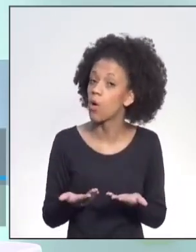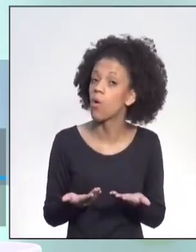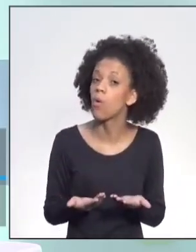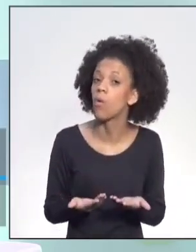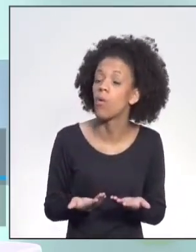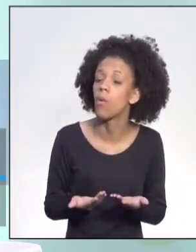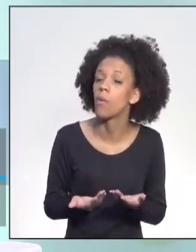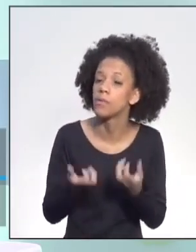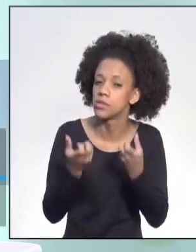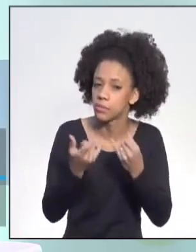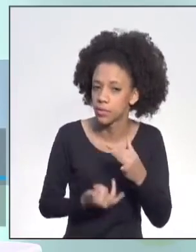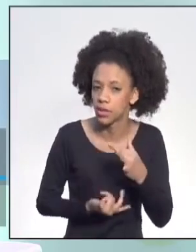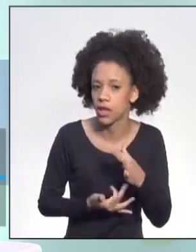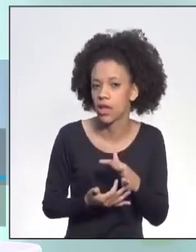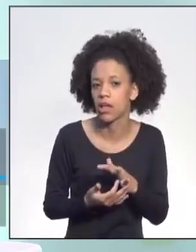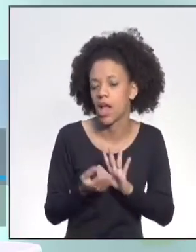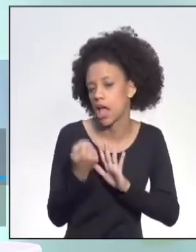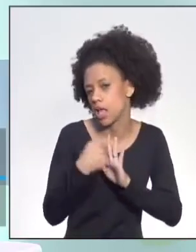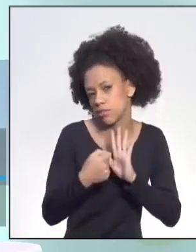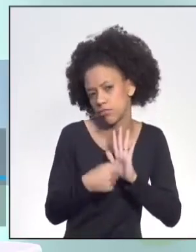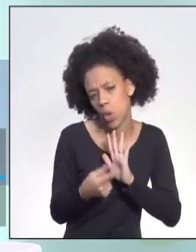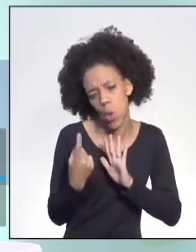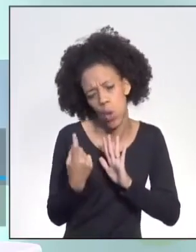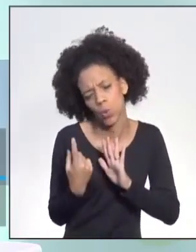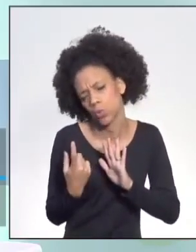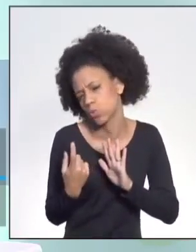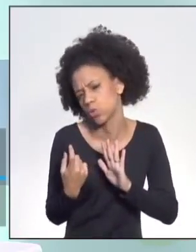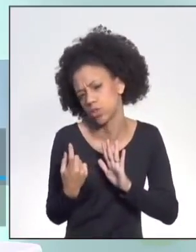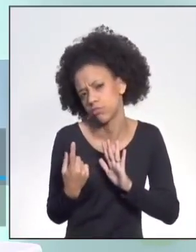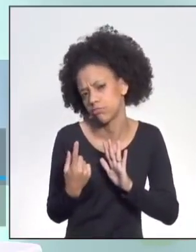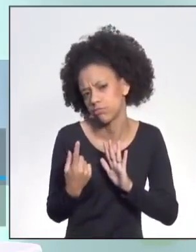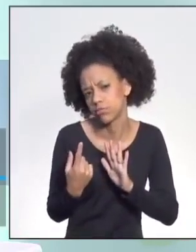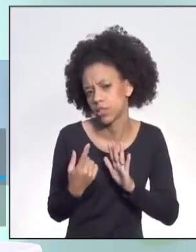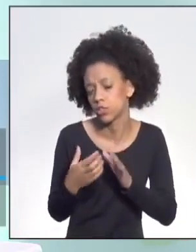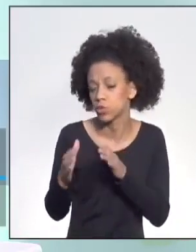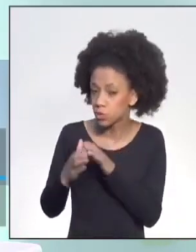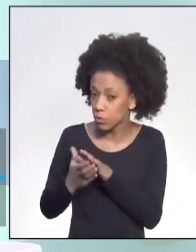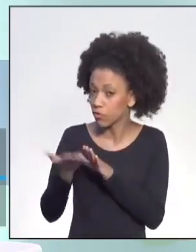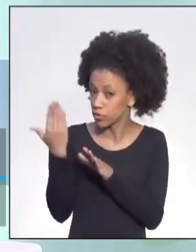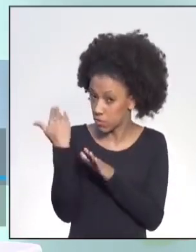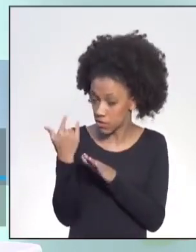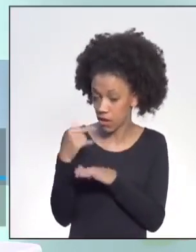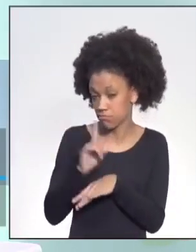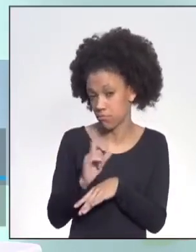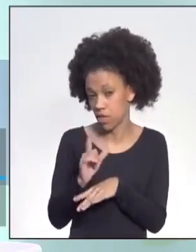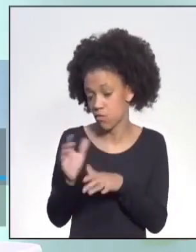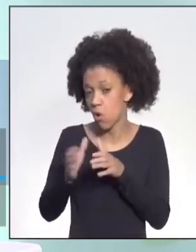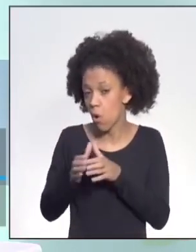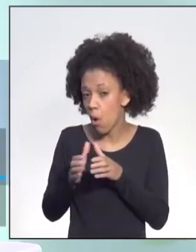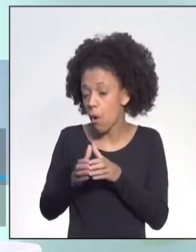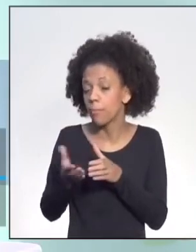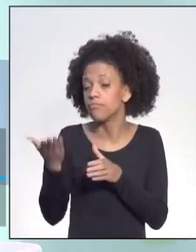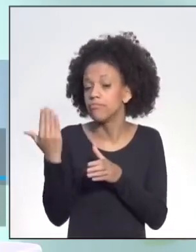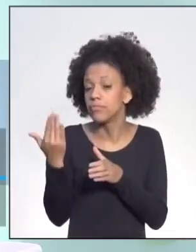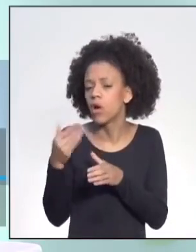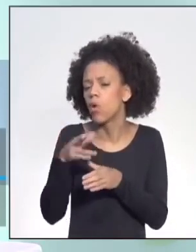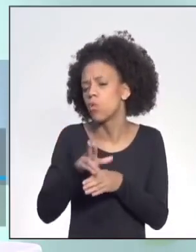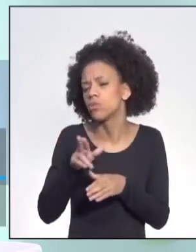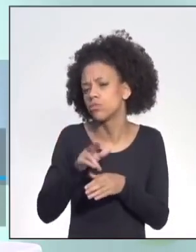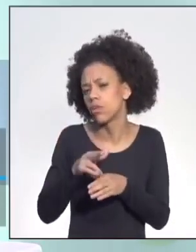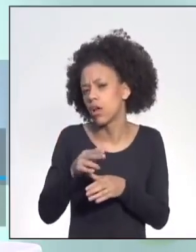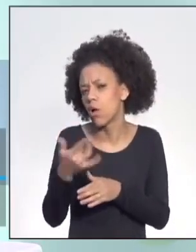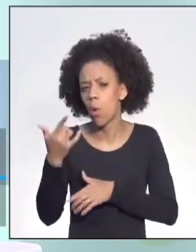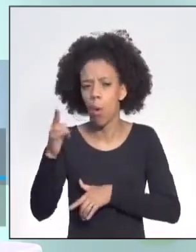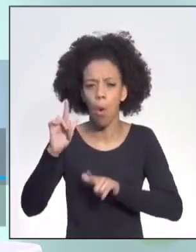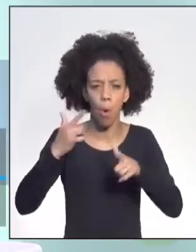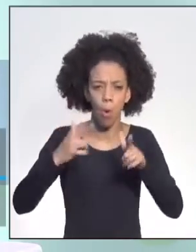aula, a escrita não foi a única forma de registro dos povos antigos. Os povos antigos utilizaram outras formas.